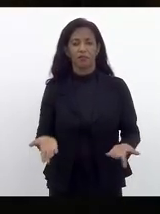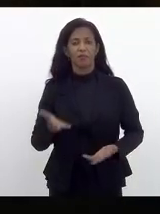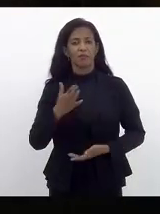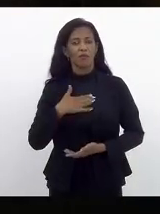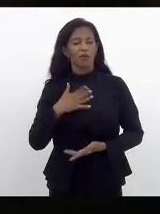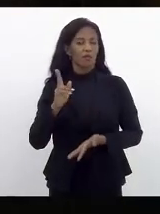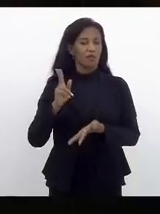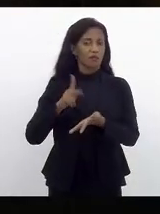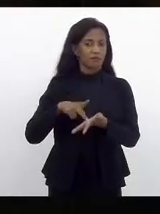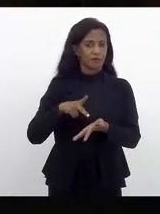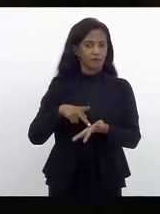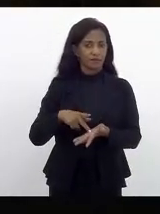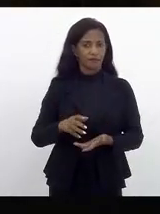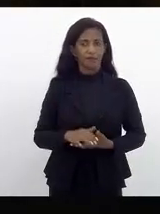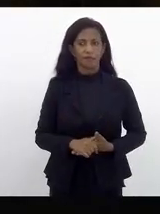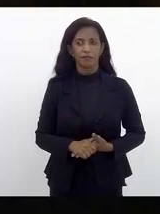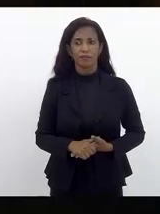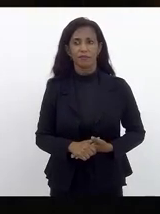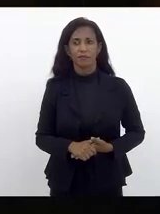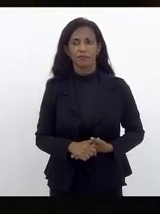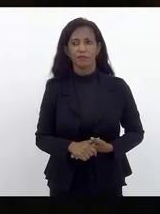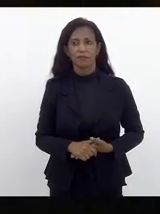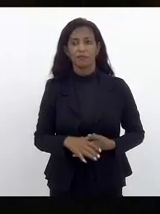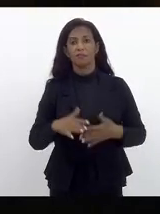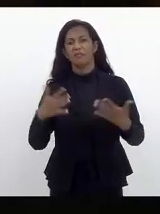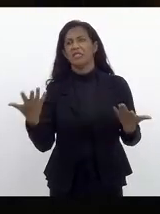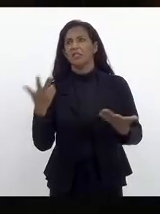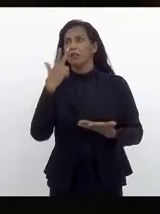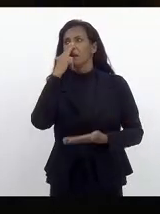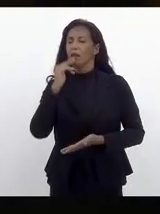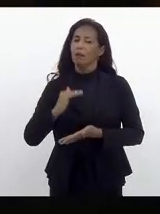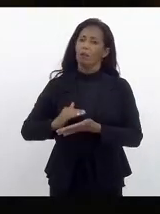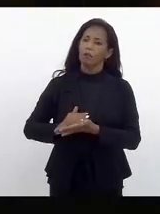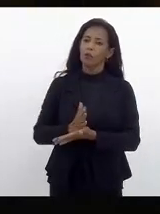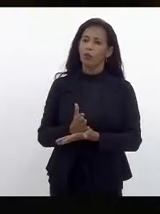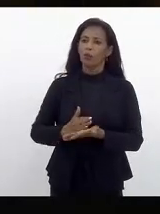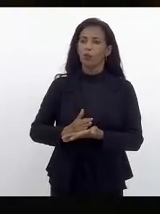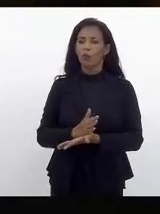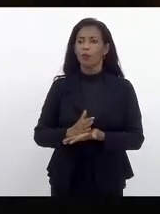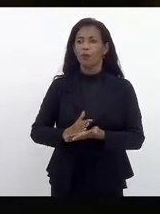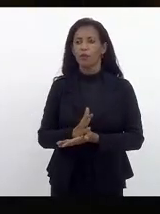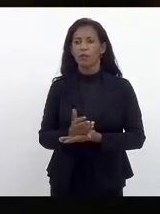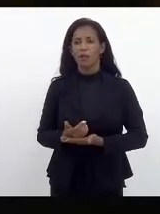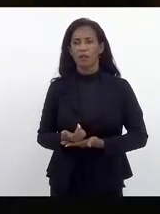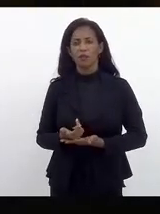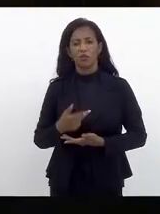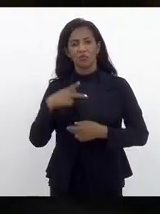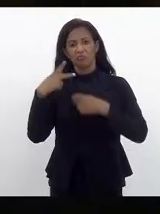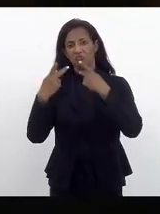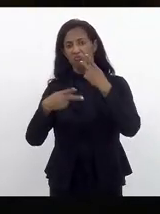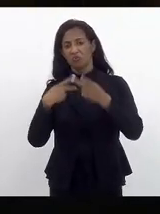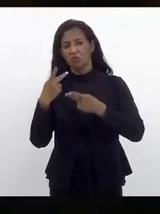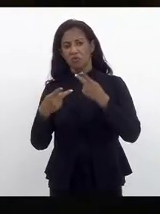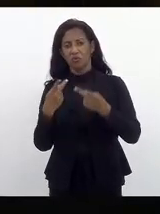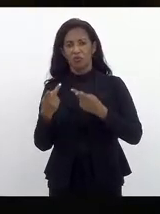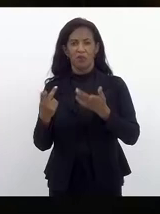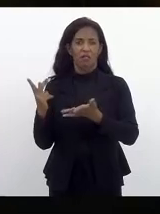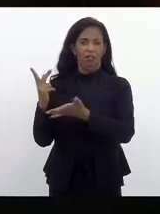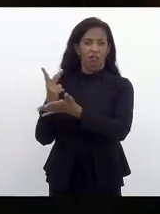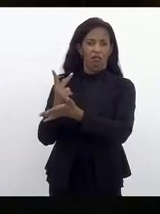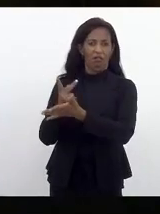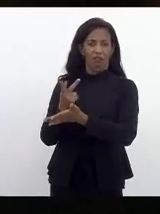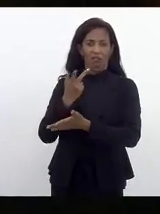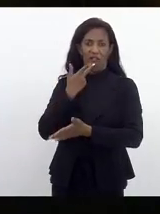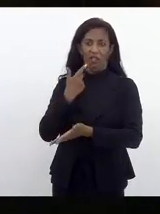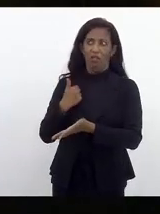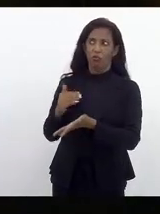minha verdade. E isso tem incomodado. E dessa vez eu não vou falar, não vou ser injusta, que eu não vou dizer que